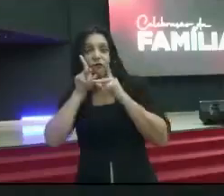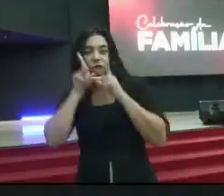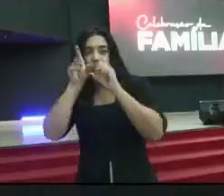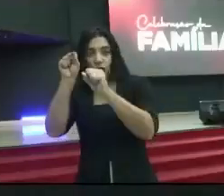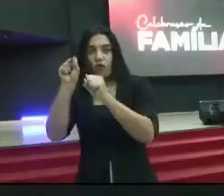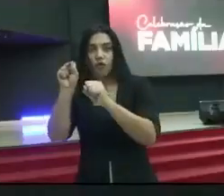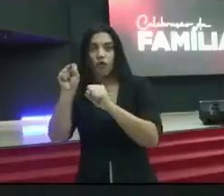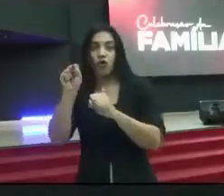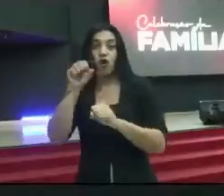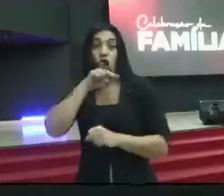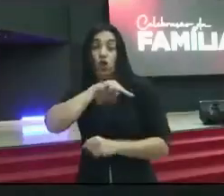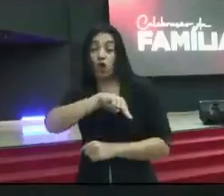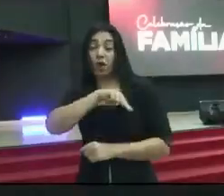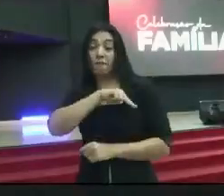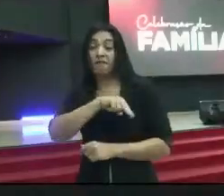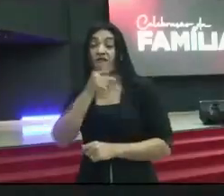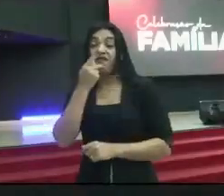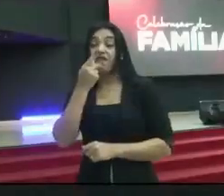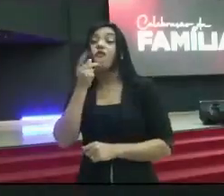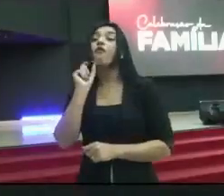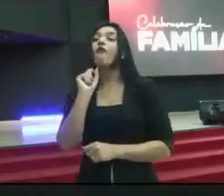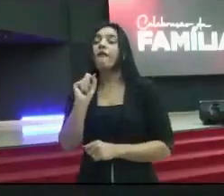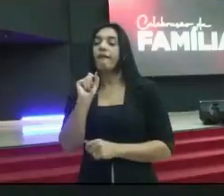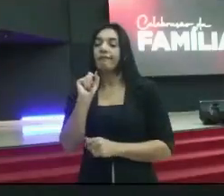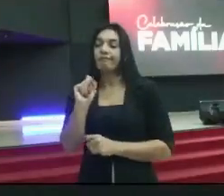Olha o que Noemi diz.